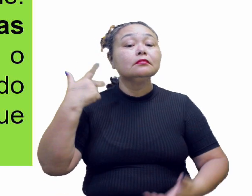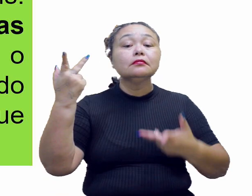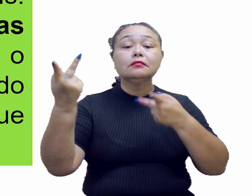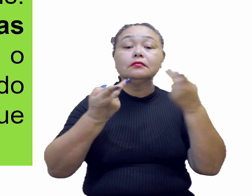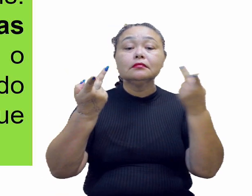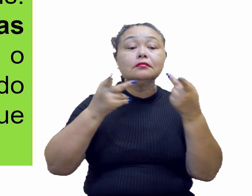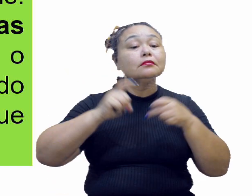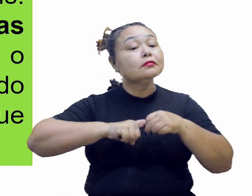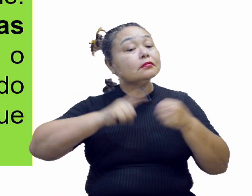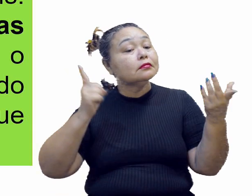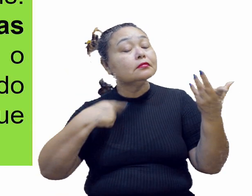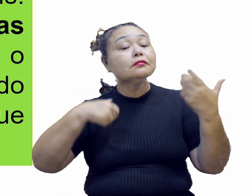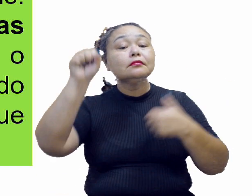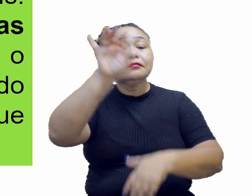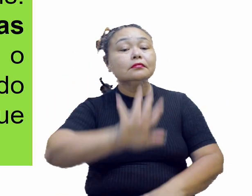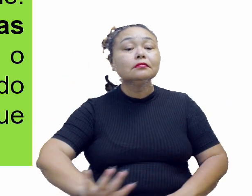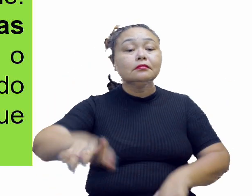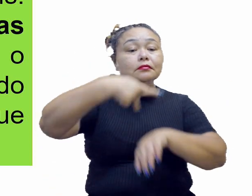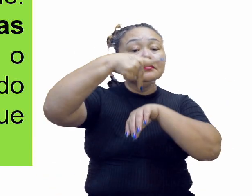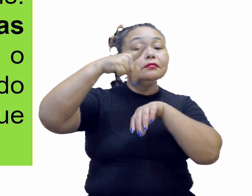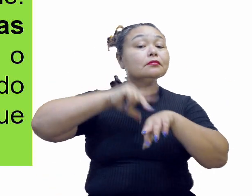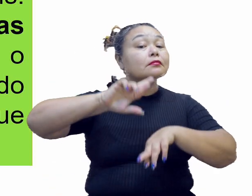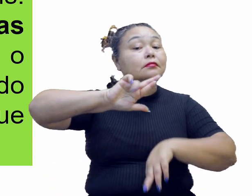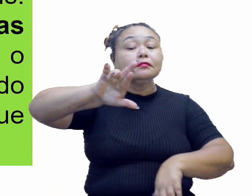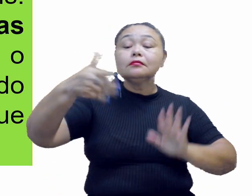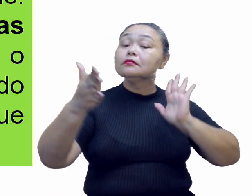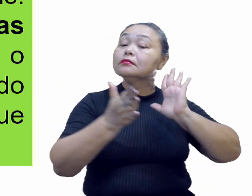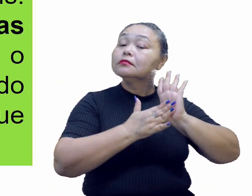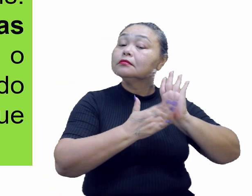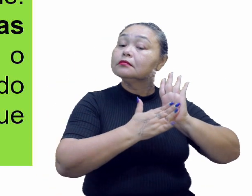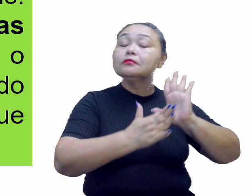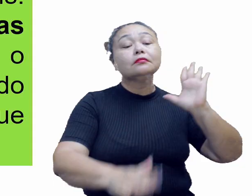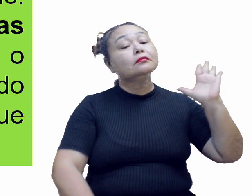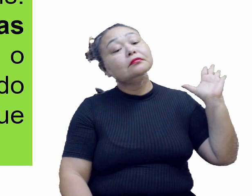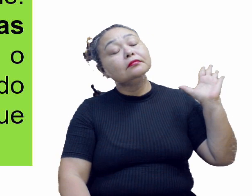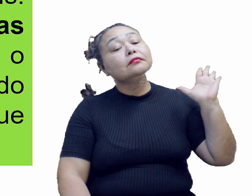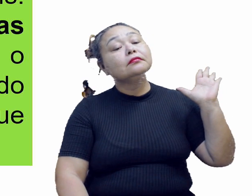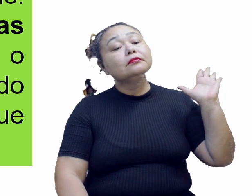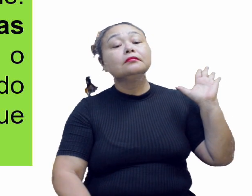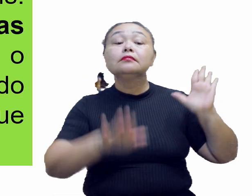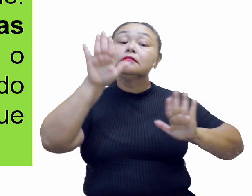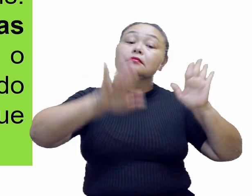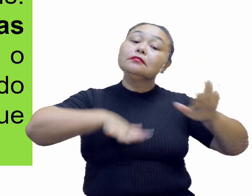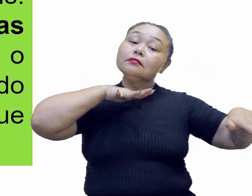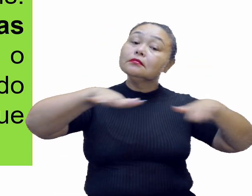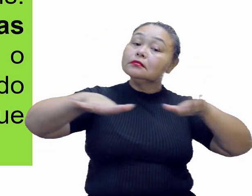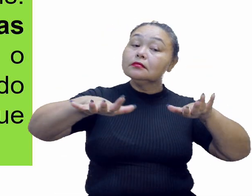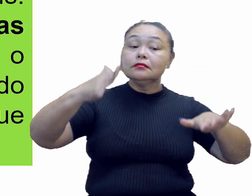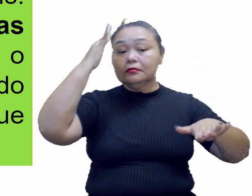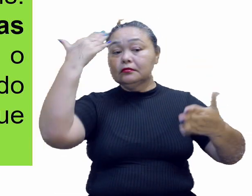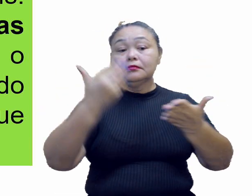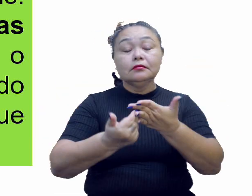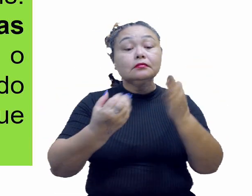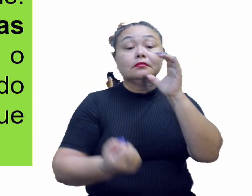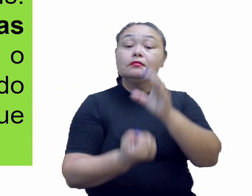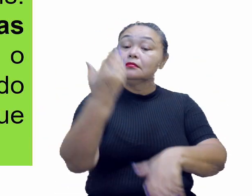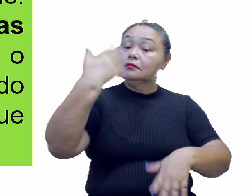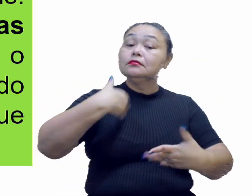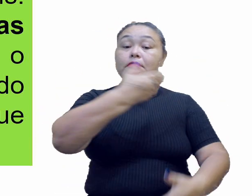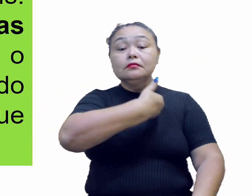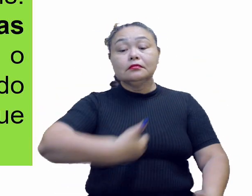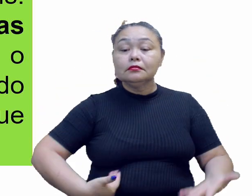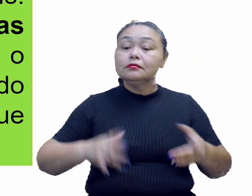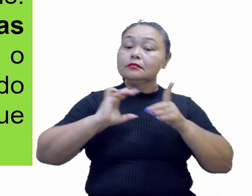Entre esse projeto de emancipação nacional, havia diferentes propostas. Alguns movimentos defendiam a criação do